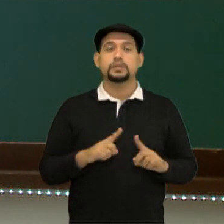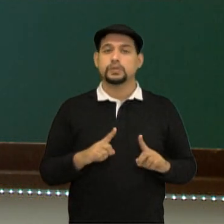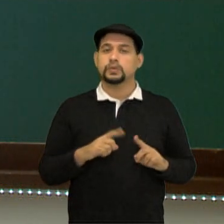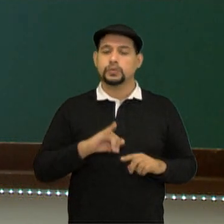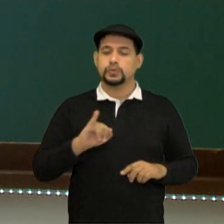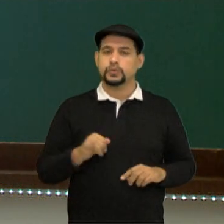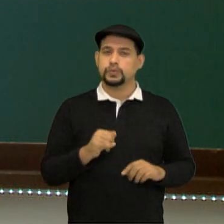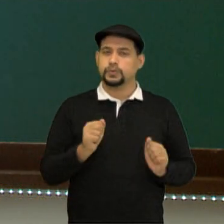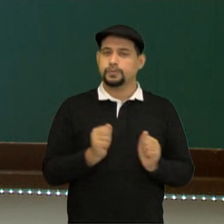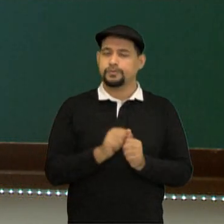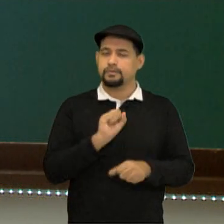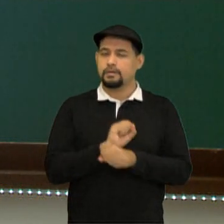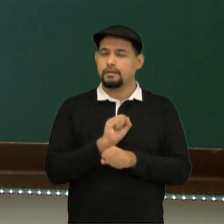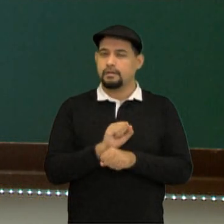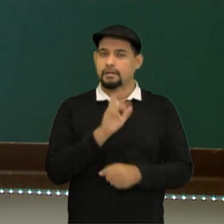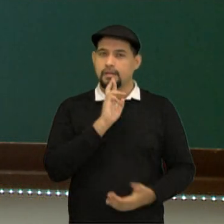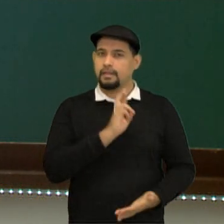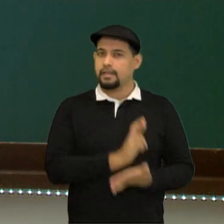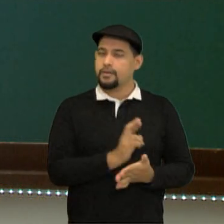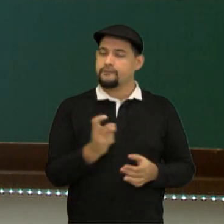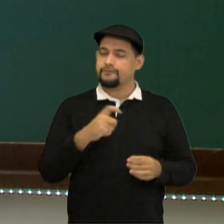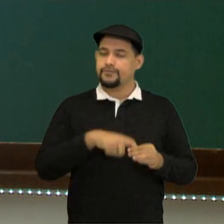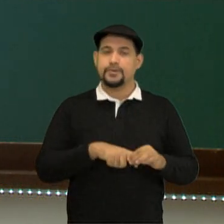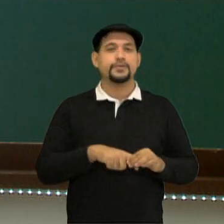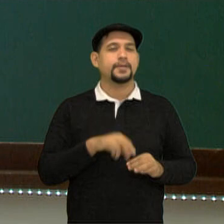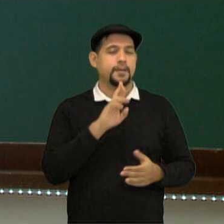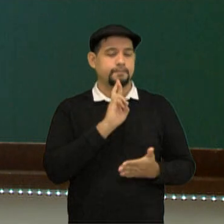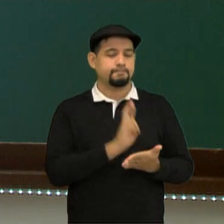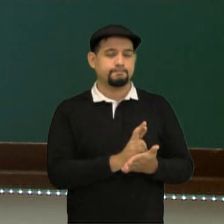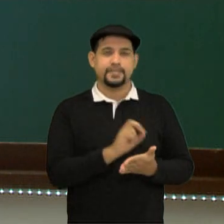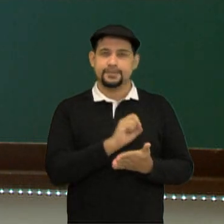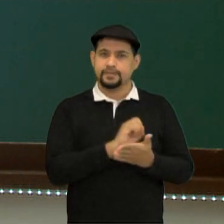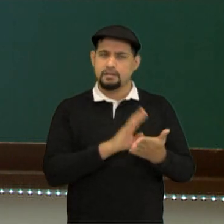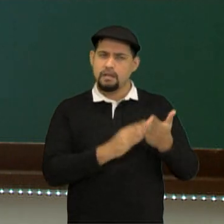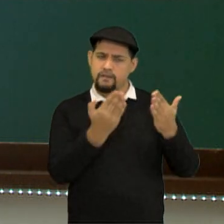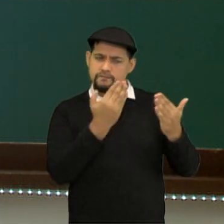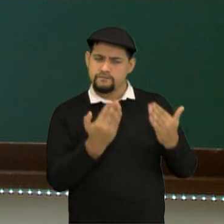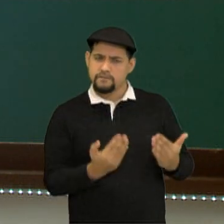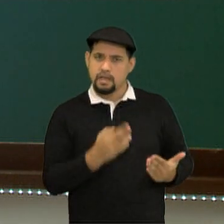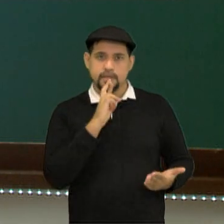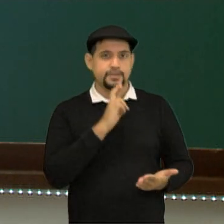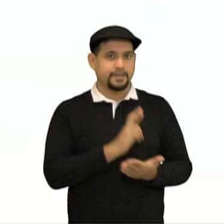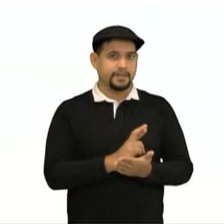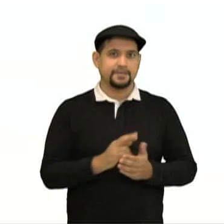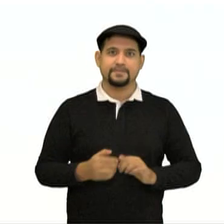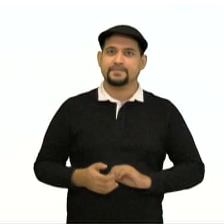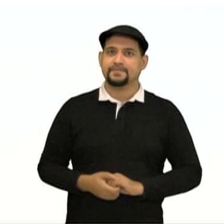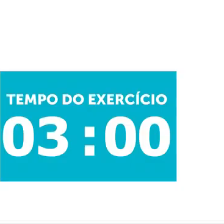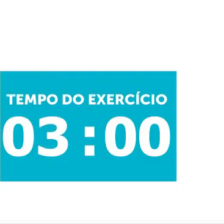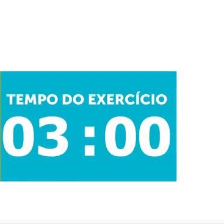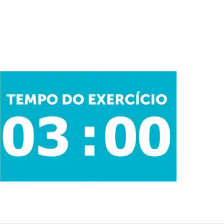composto. Vou dar um tempinho para vocês resolverem e já voltamos a conferir o resultado, gente.